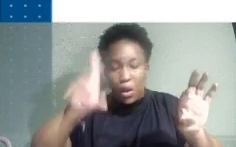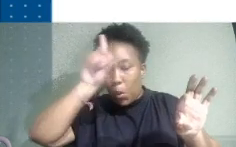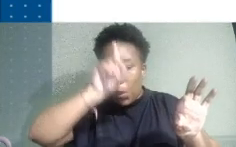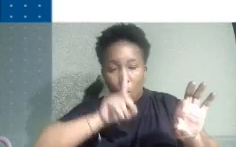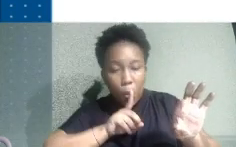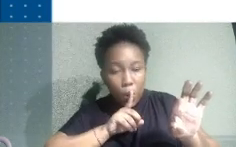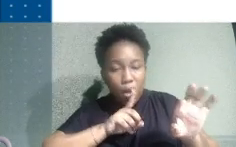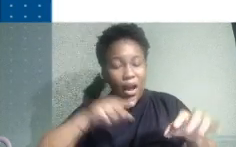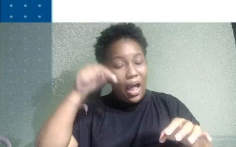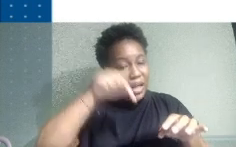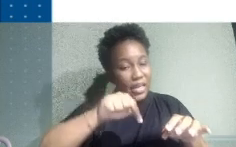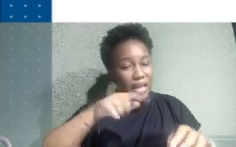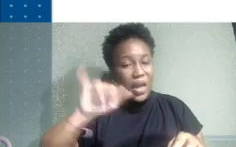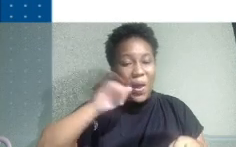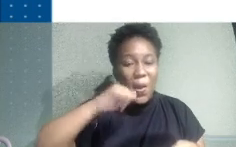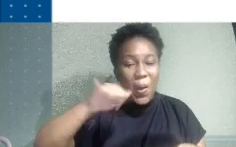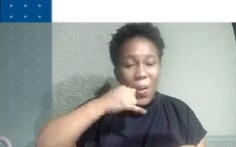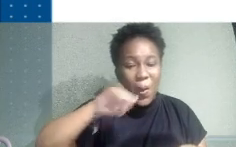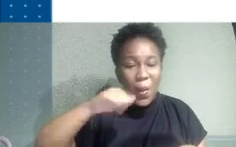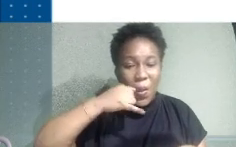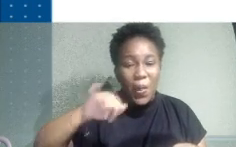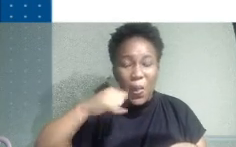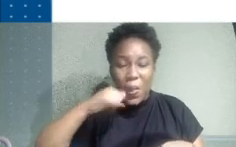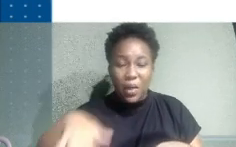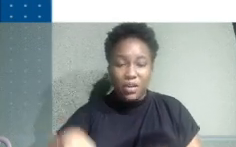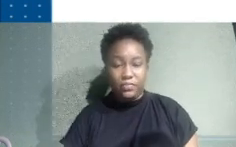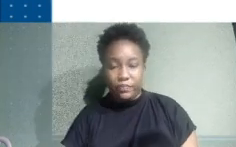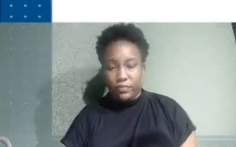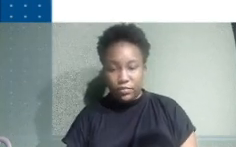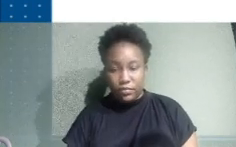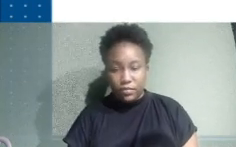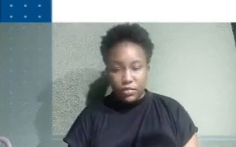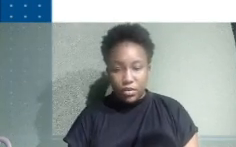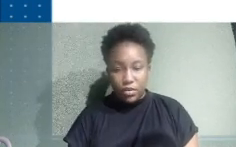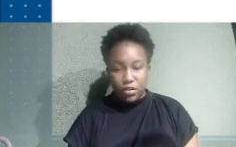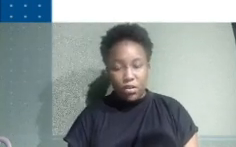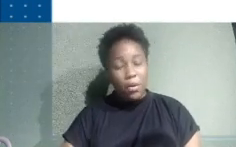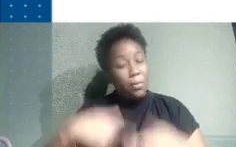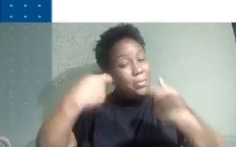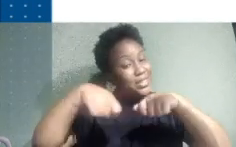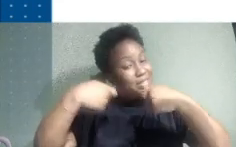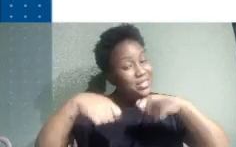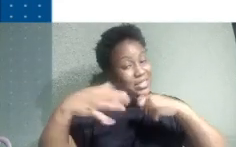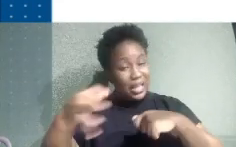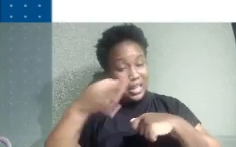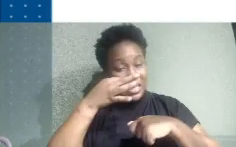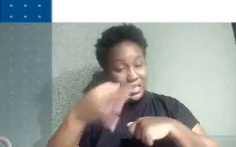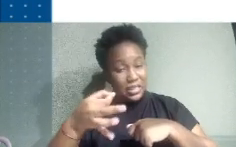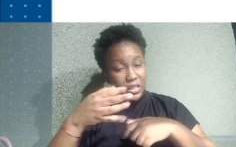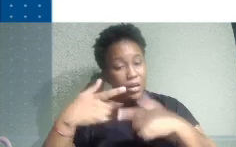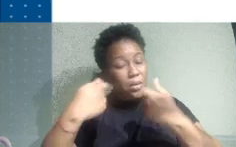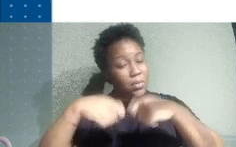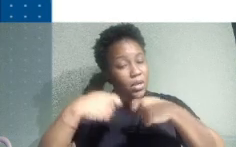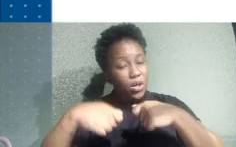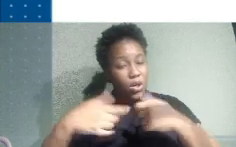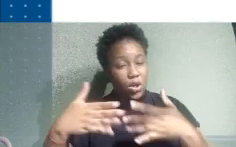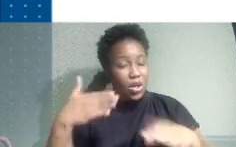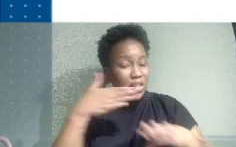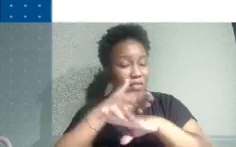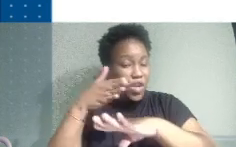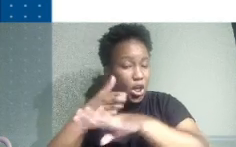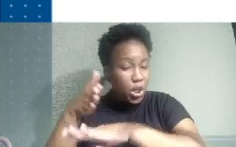passar elétrica, aqui vai passar ar-condicionado, GAVAC, enfim. Então você precisa deixar isso muito bem estabelecido, porque você não pode ter